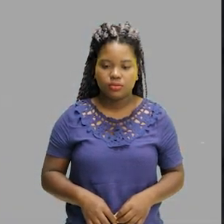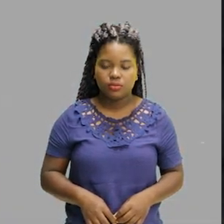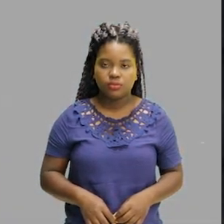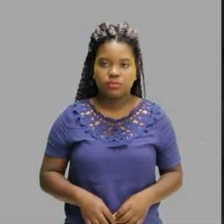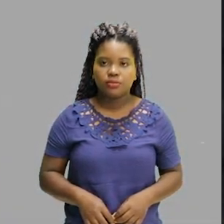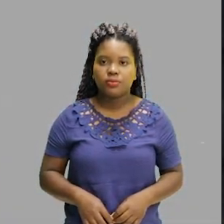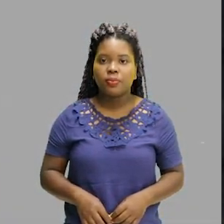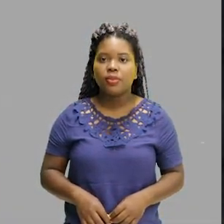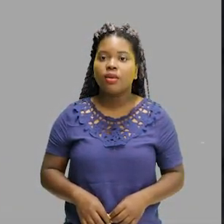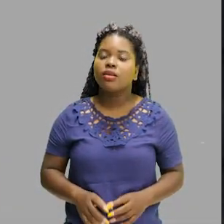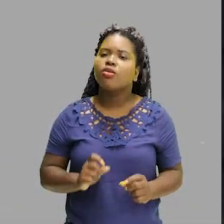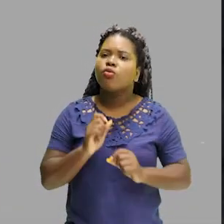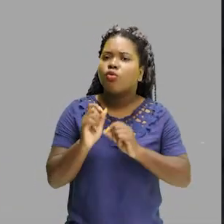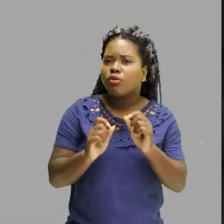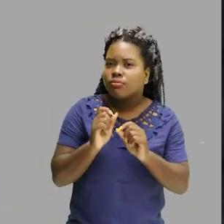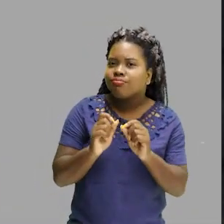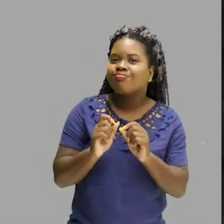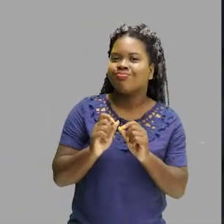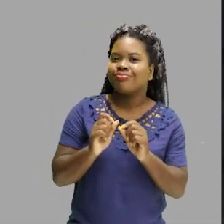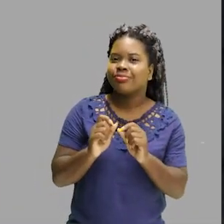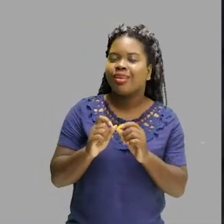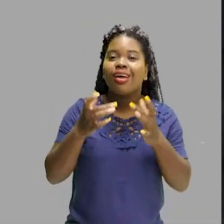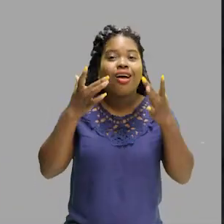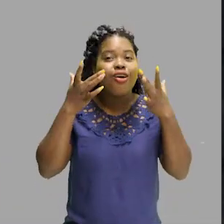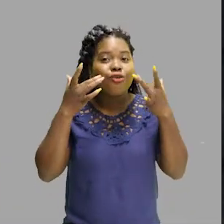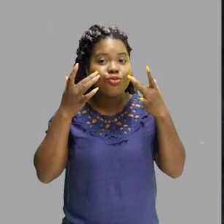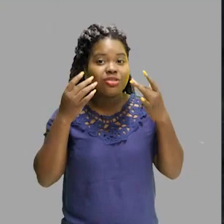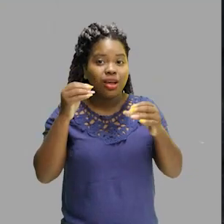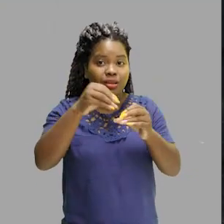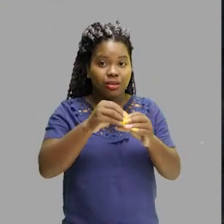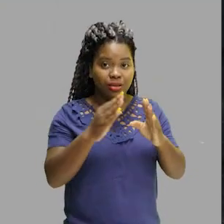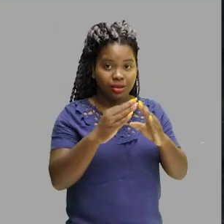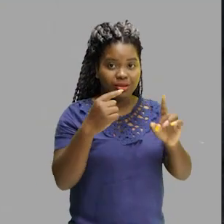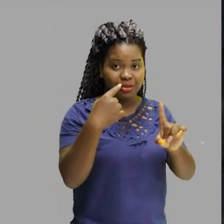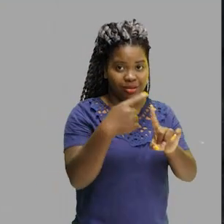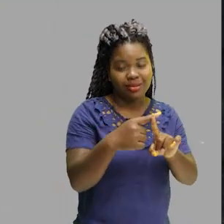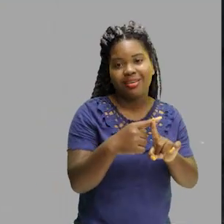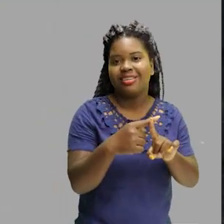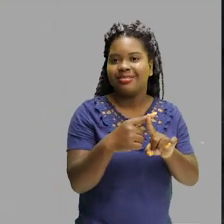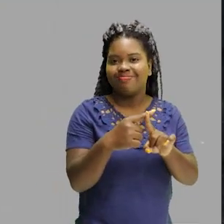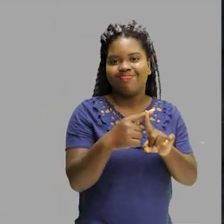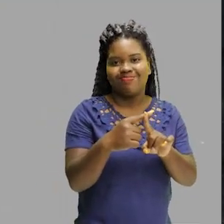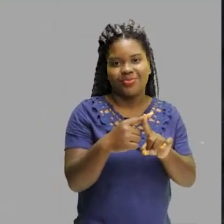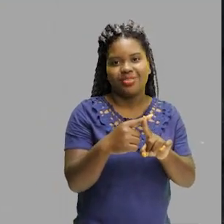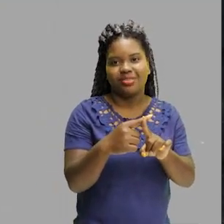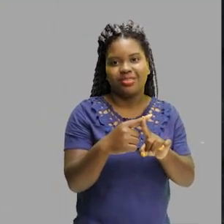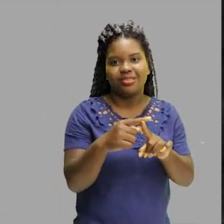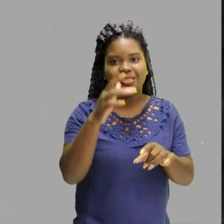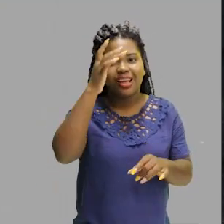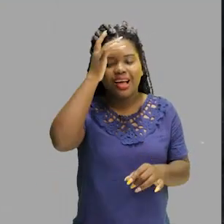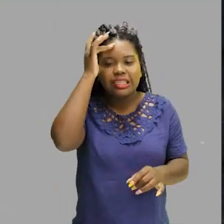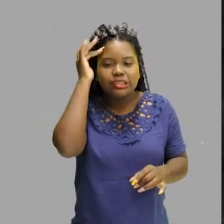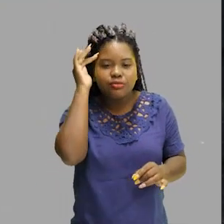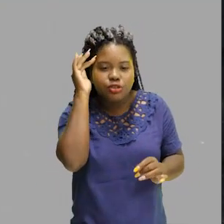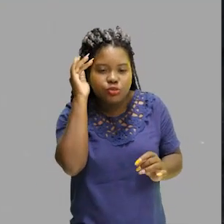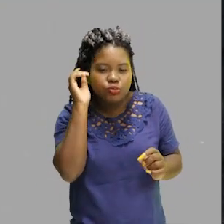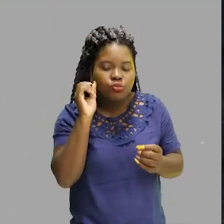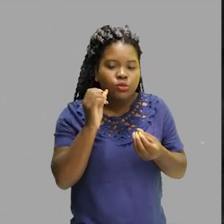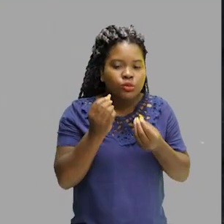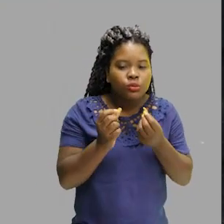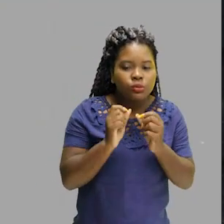século X. Gente, o que é isso? O teatro para a igreja não era uma coisa assim bem vista até então, de certo modo.